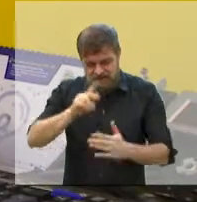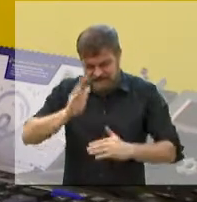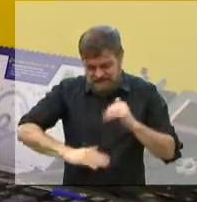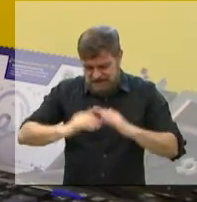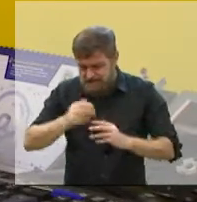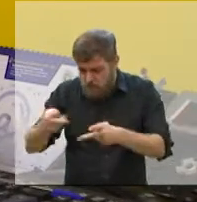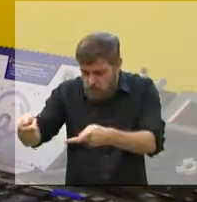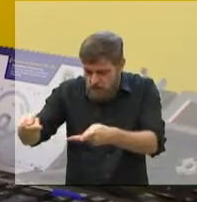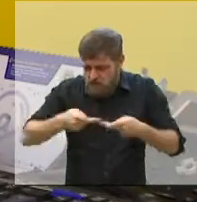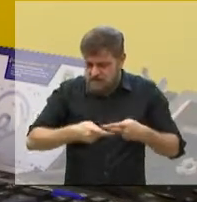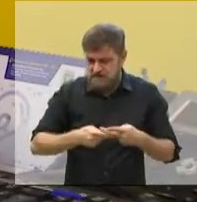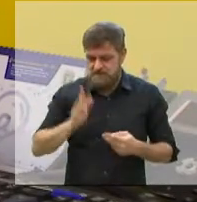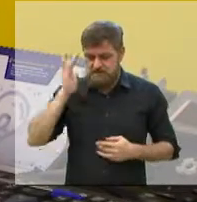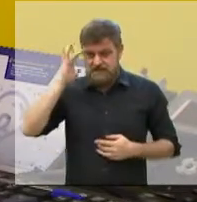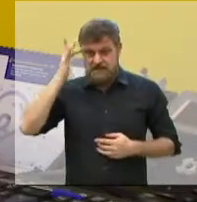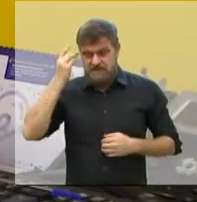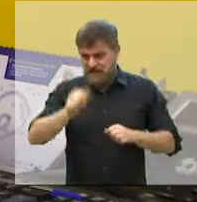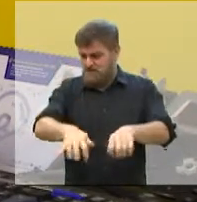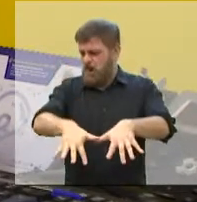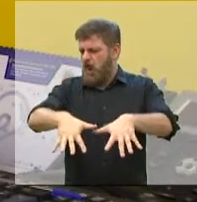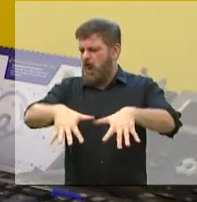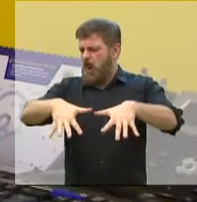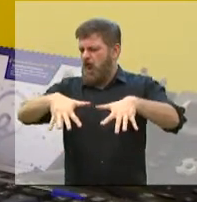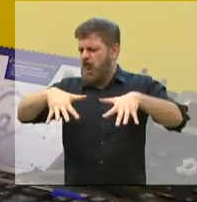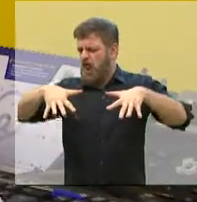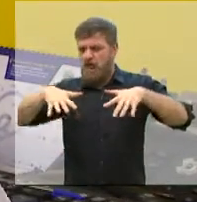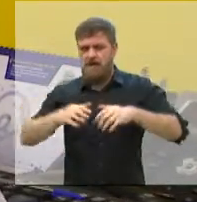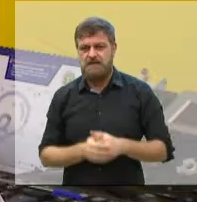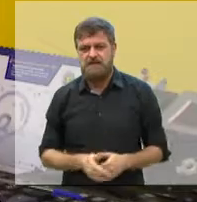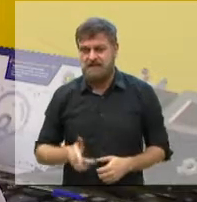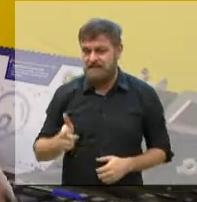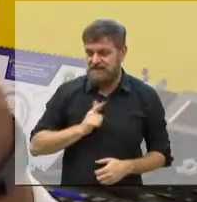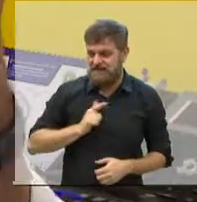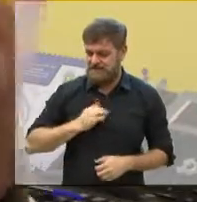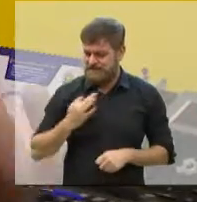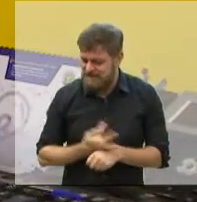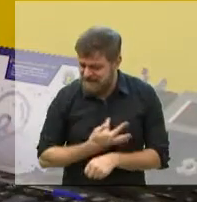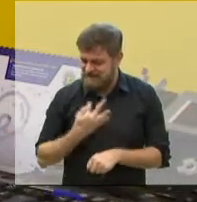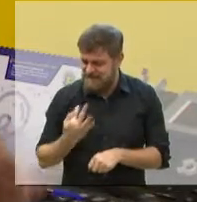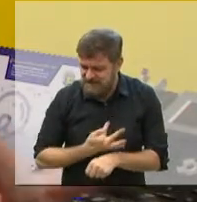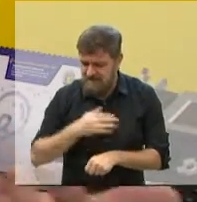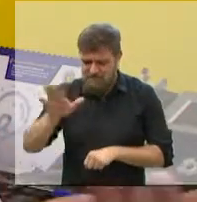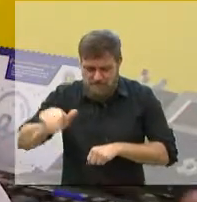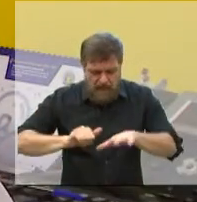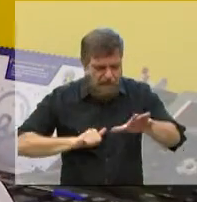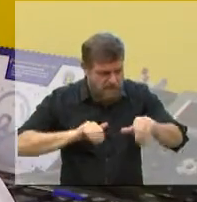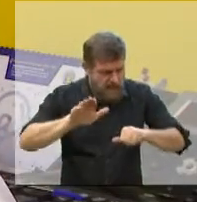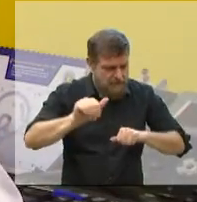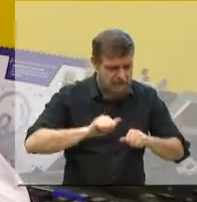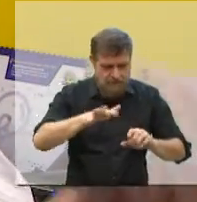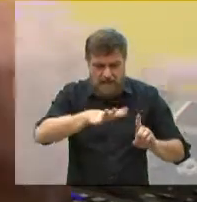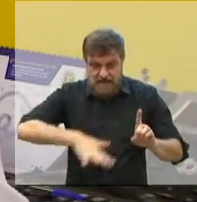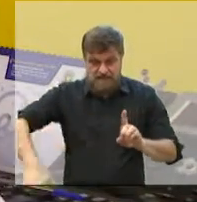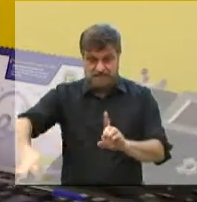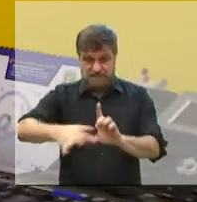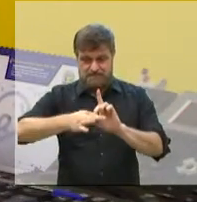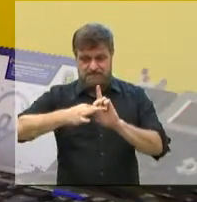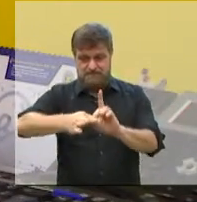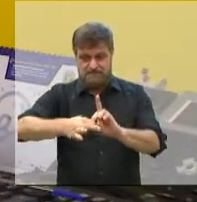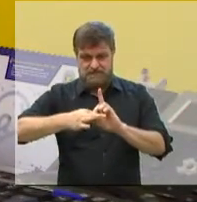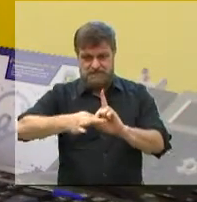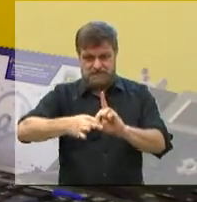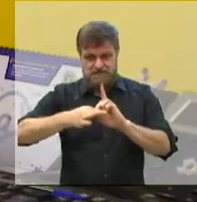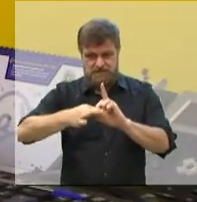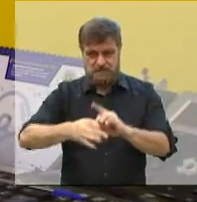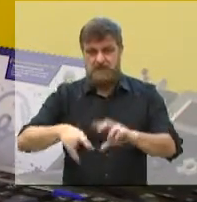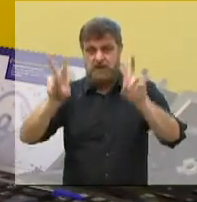um convite achando que vai vir tantas, você tenta cada vez mais se aproximar, trazer as pessoas